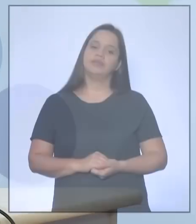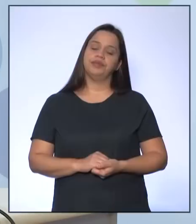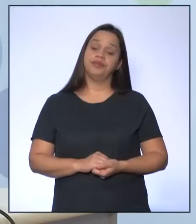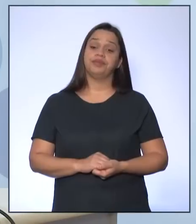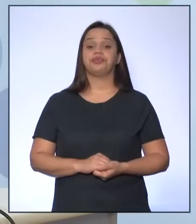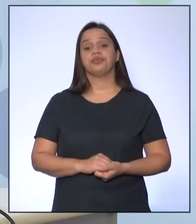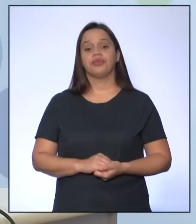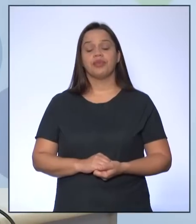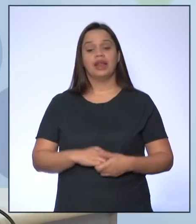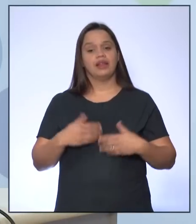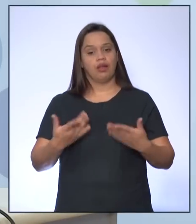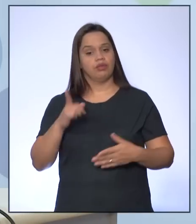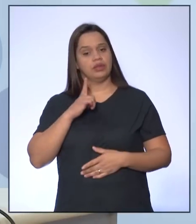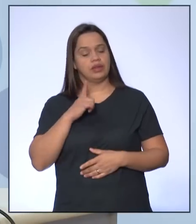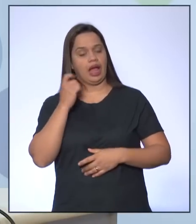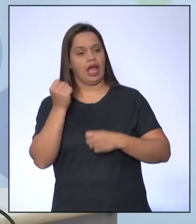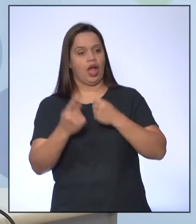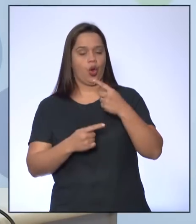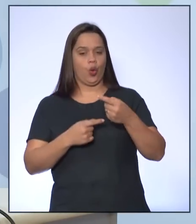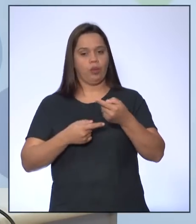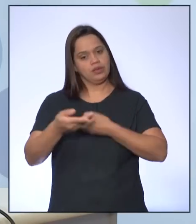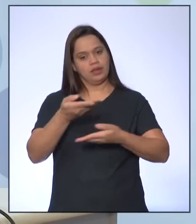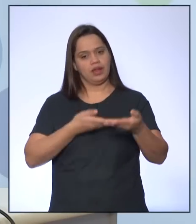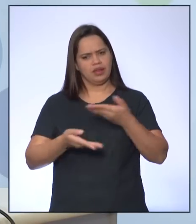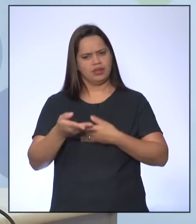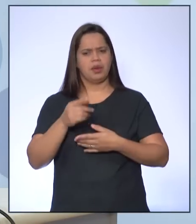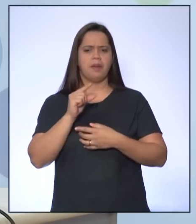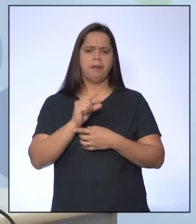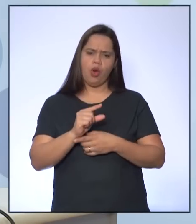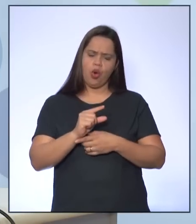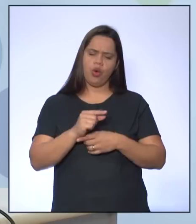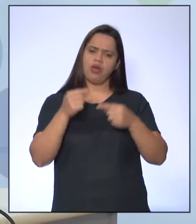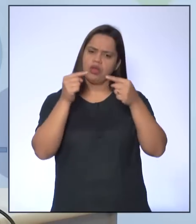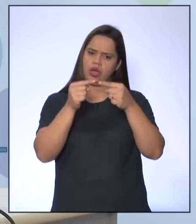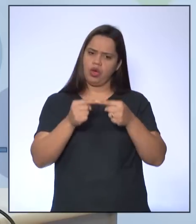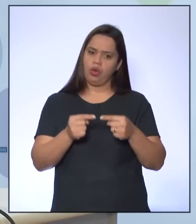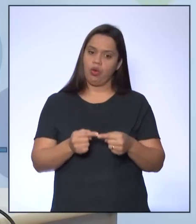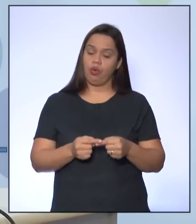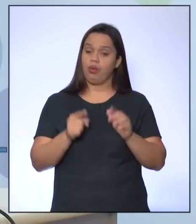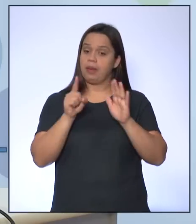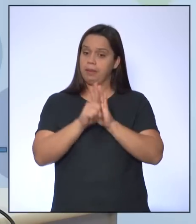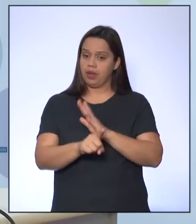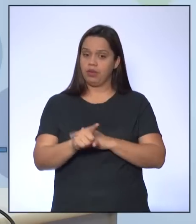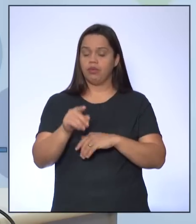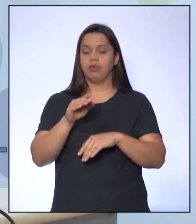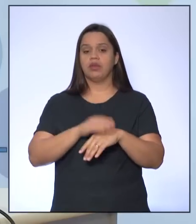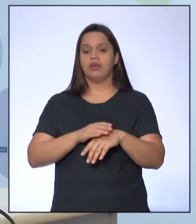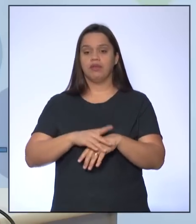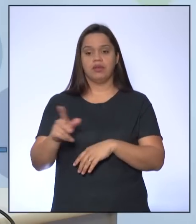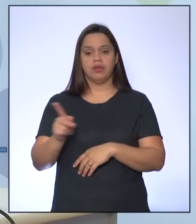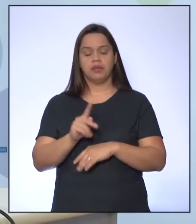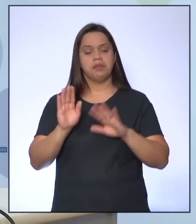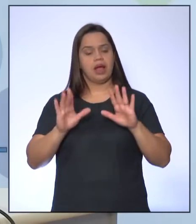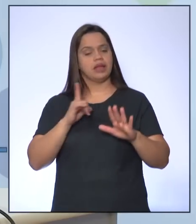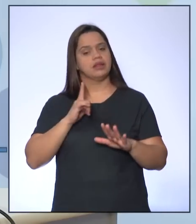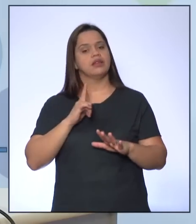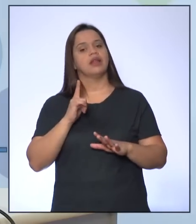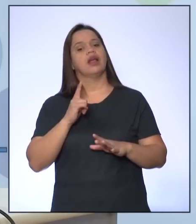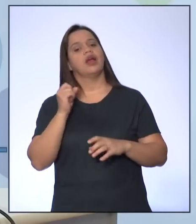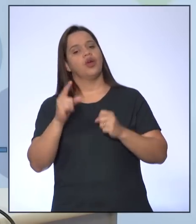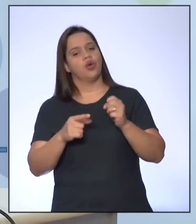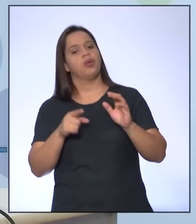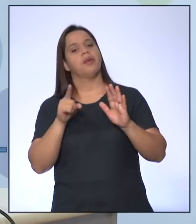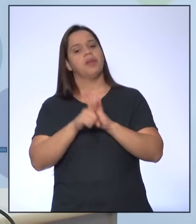Bom, temos aqui algumas interações, poucas interações relacionadas à pergunta, mas temos algumas relacionadas à